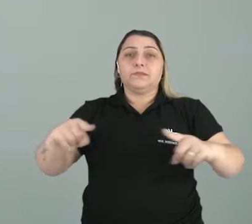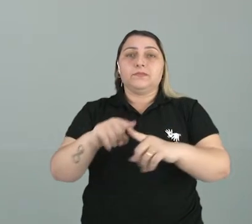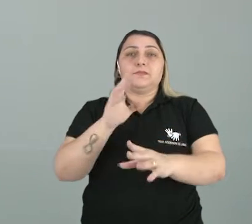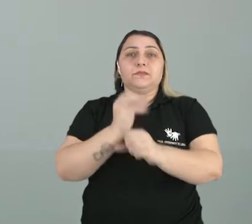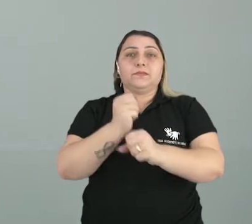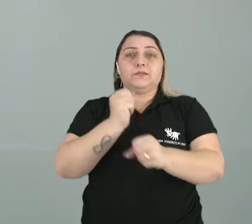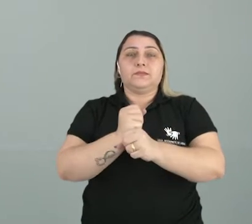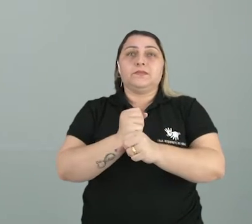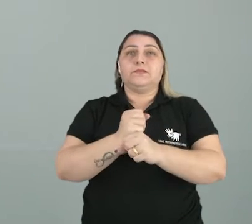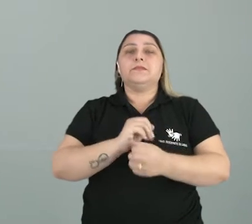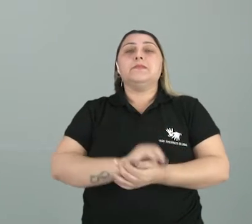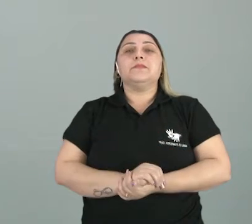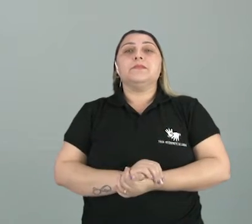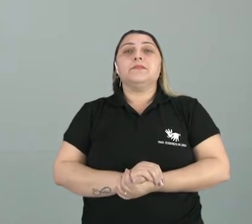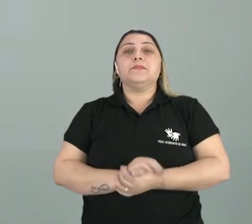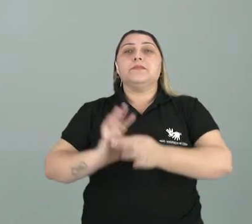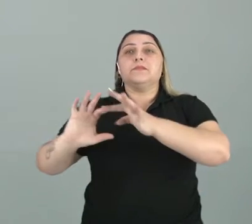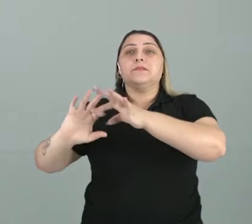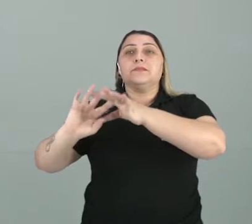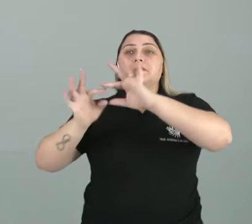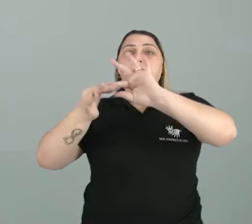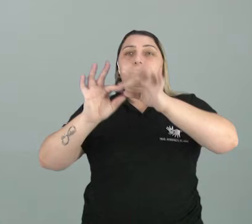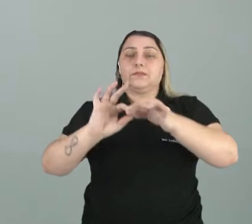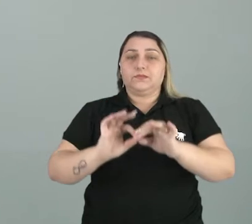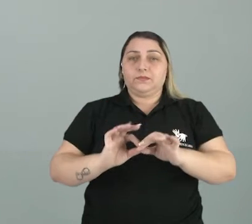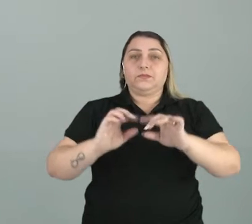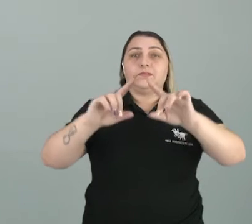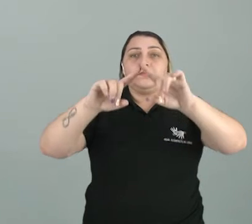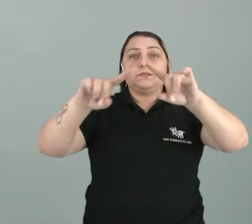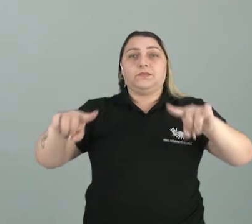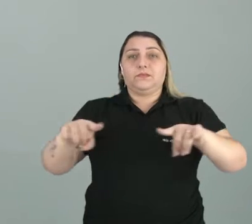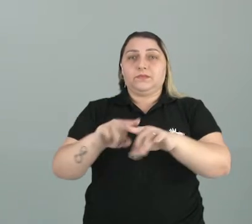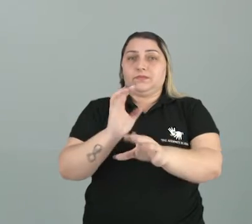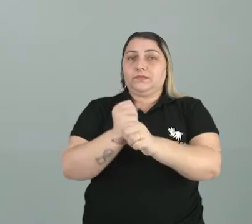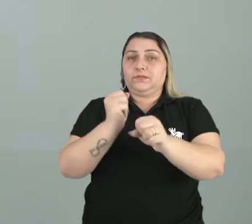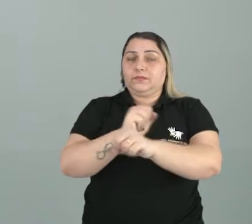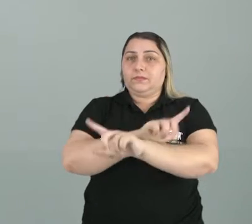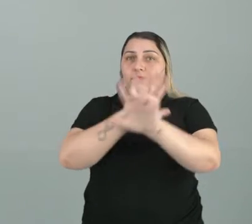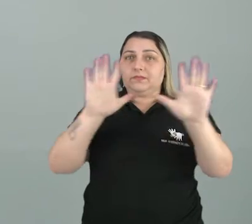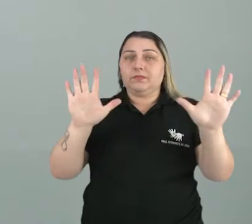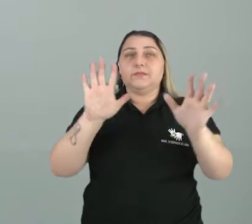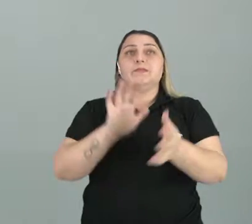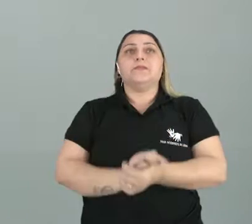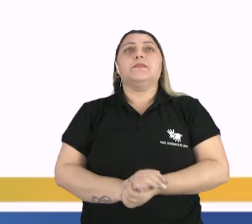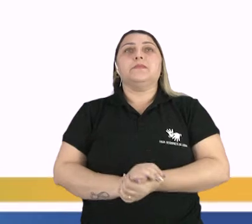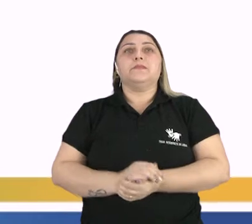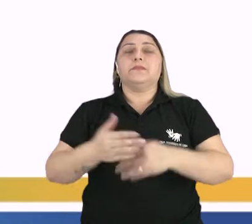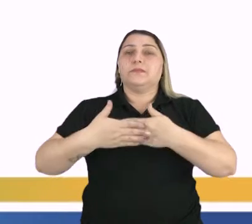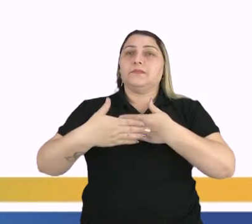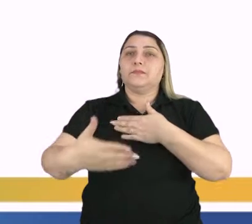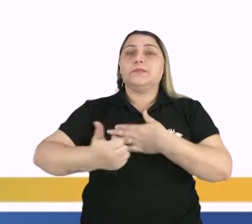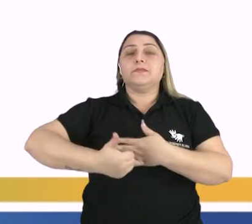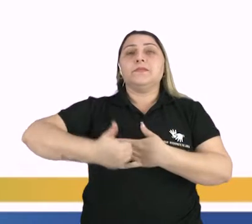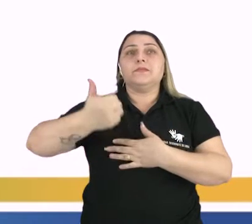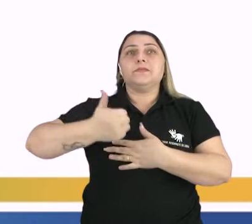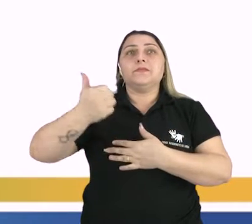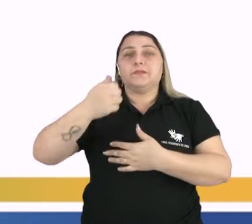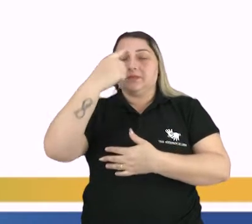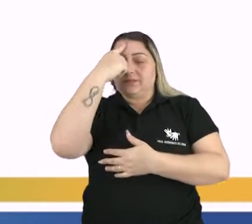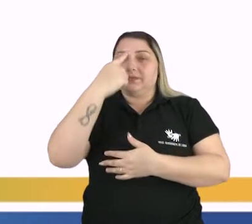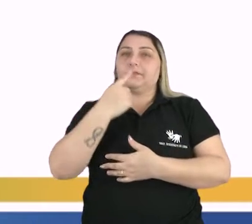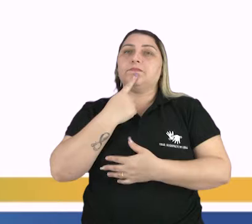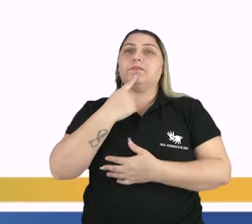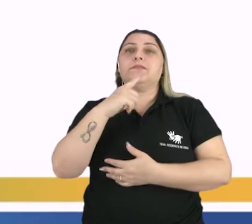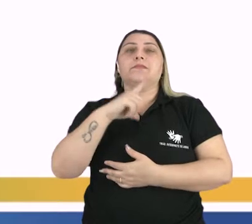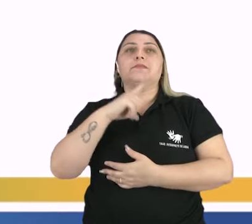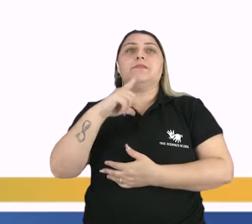né? Só que no ciclo trigonométrico, é claro, né? Vamos em frente, a primeira tela aí, nós